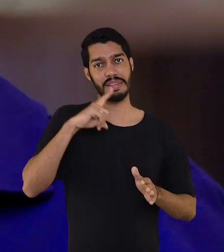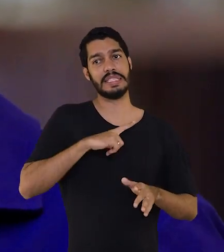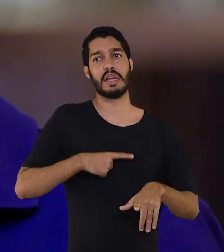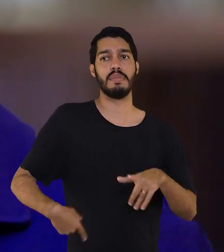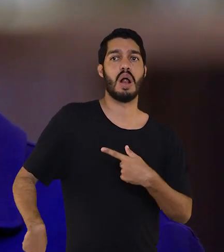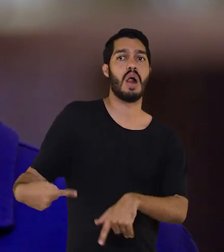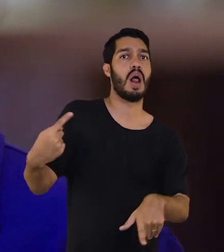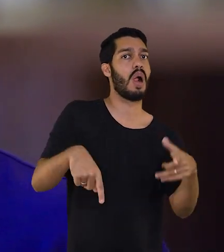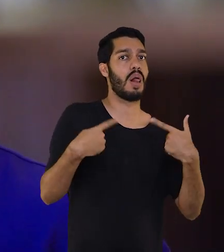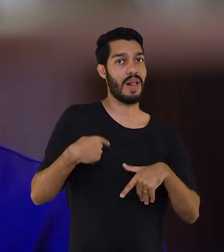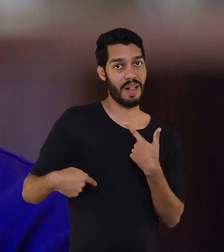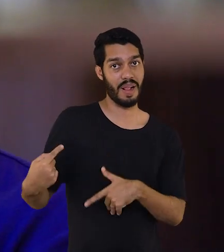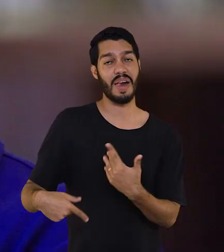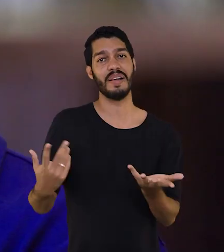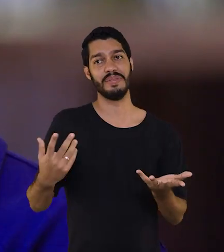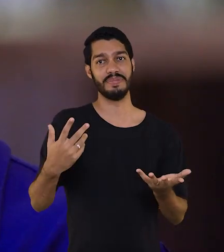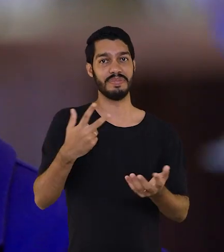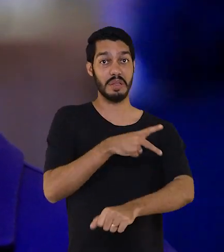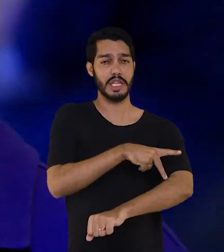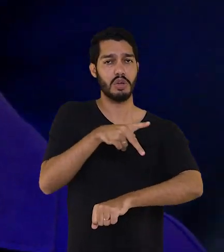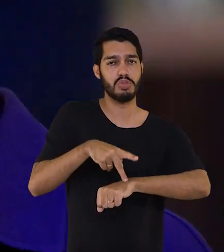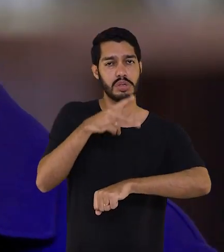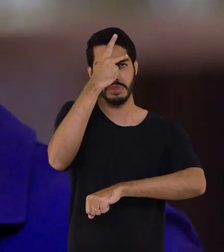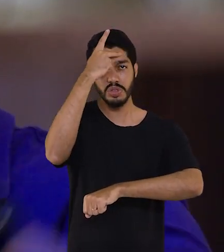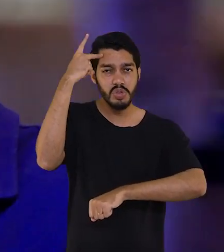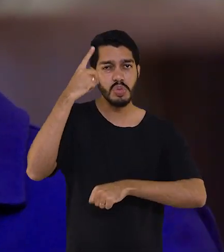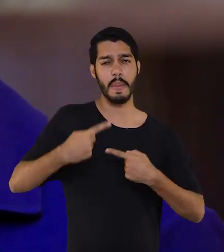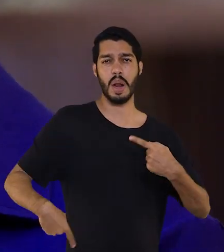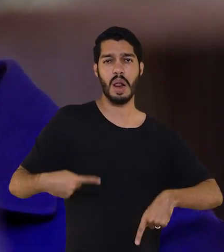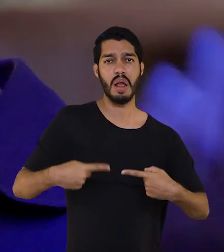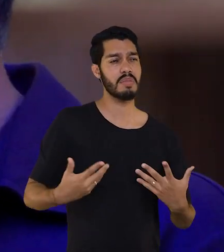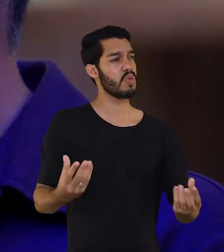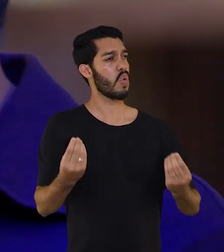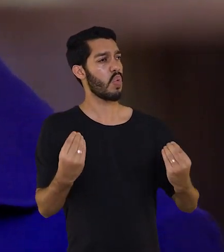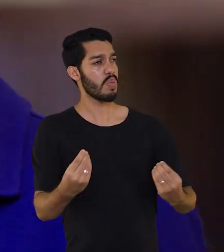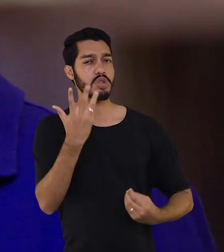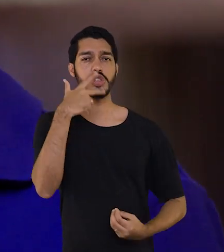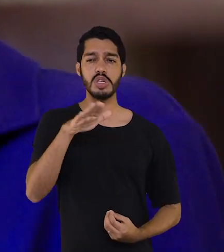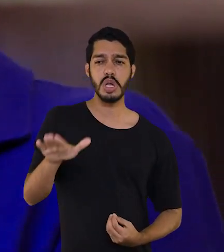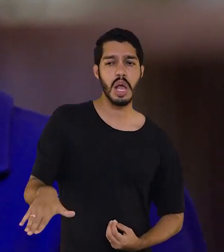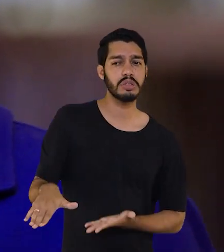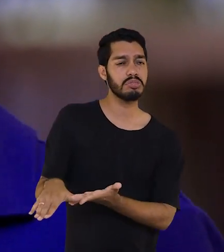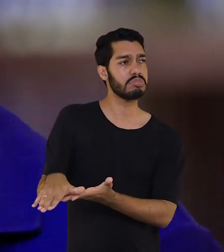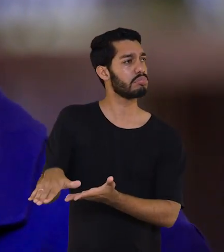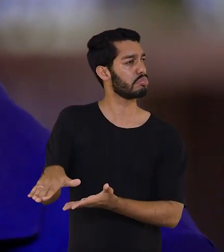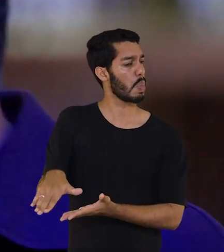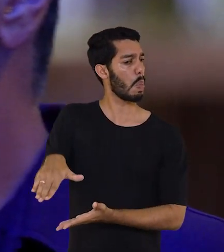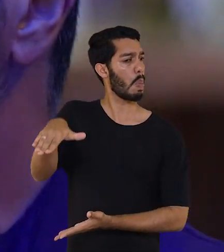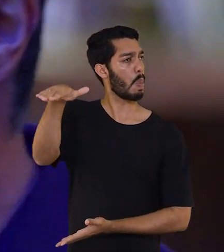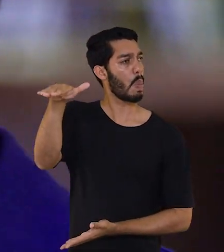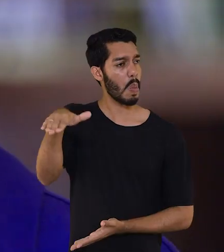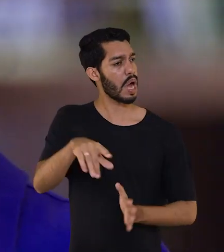que na época foi uma discussão. Teve muita gente com pedagogia discutindo. Mas e as crianças? Como é que